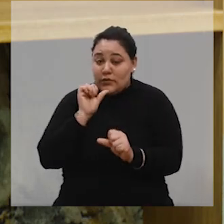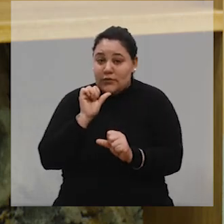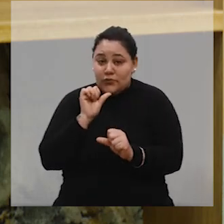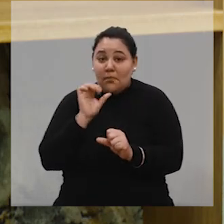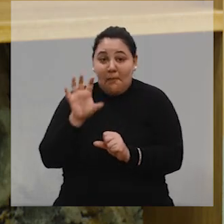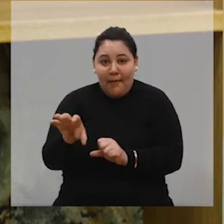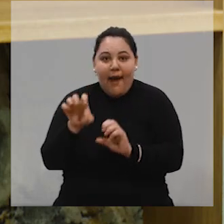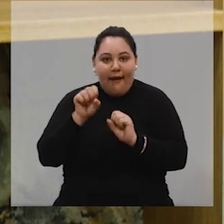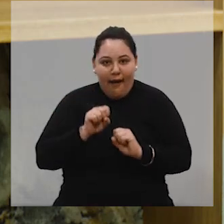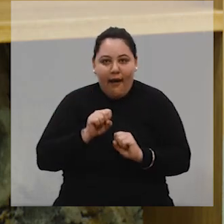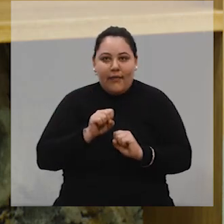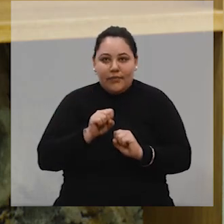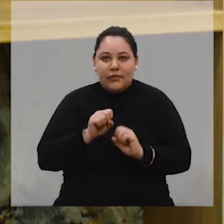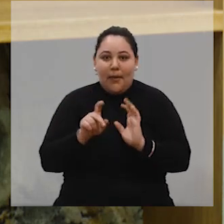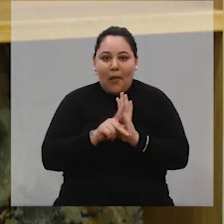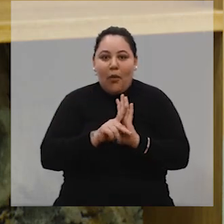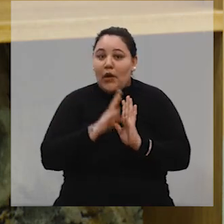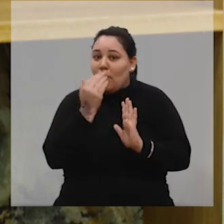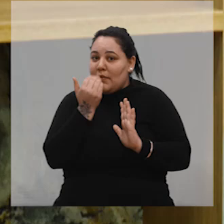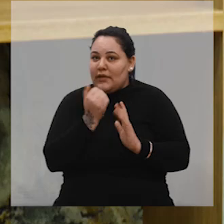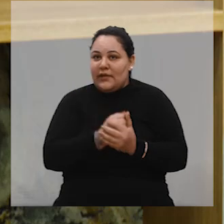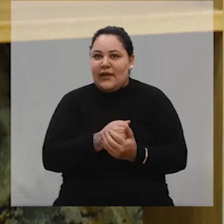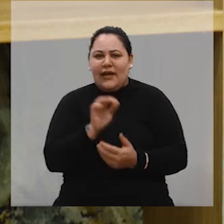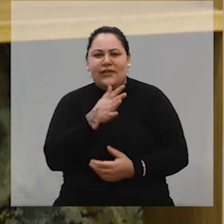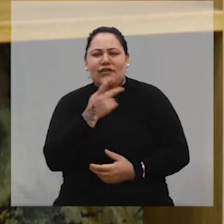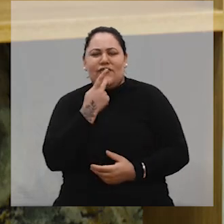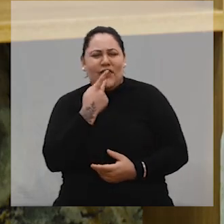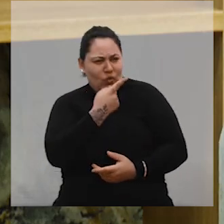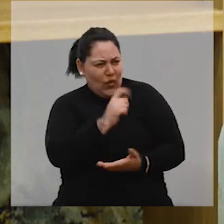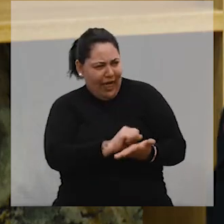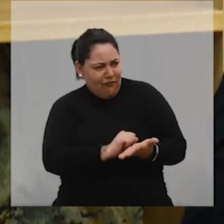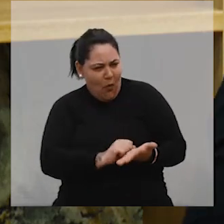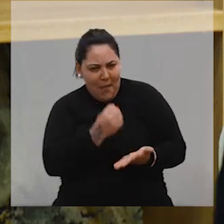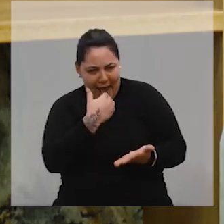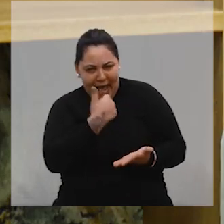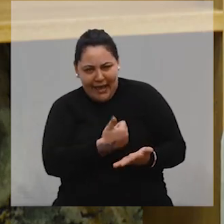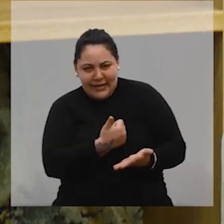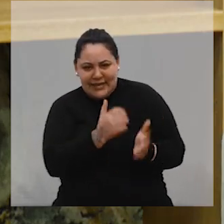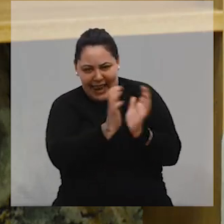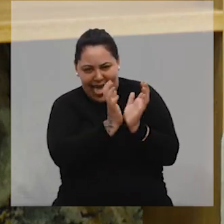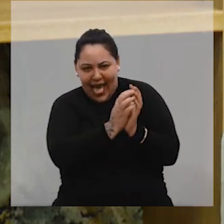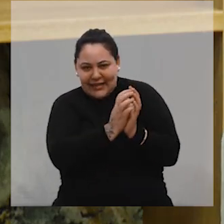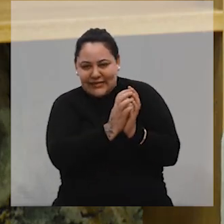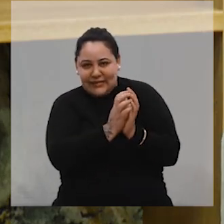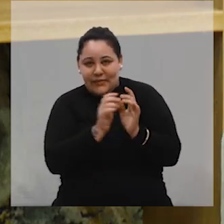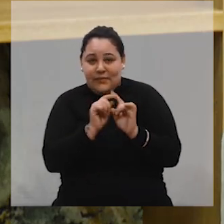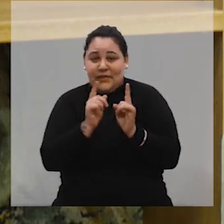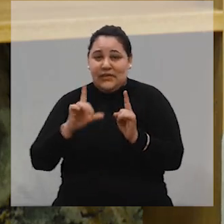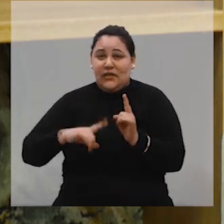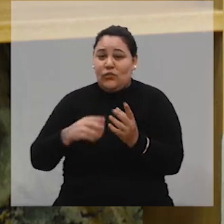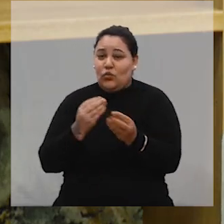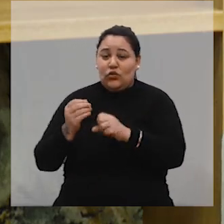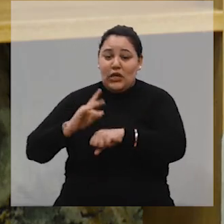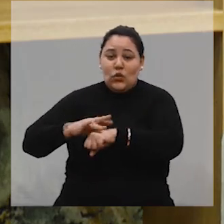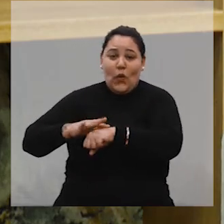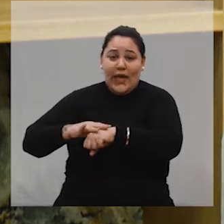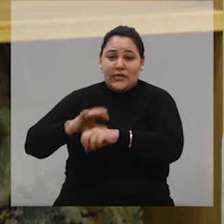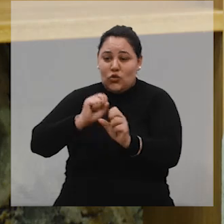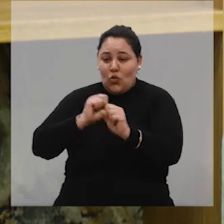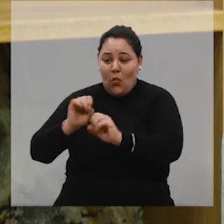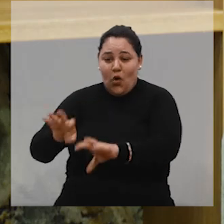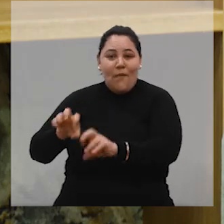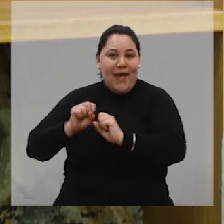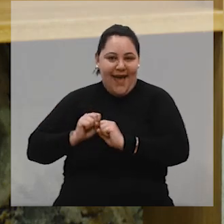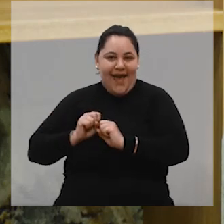daí, às vezes a gente diz, tu lavou bem essa salada, né? E aí tem muitas doenças que podem ser